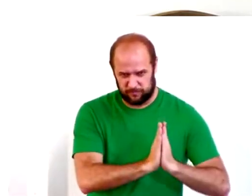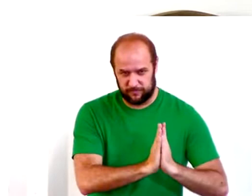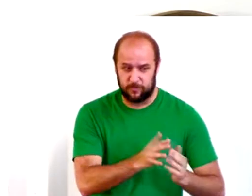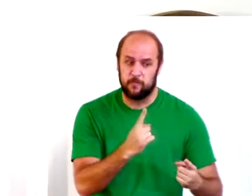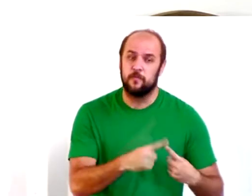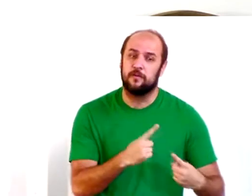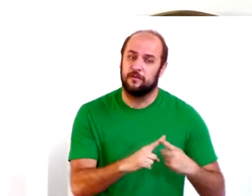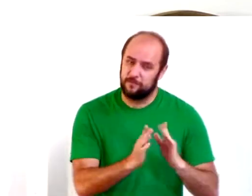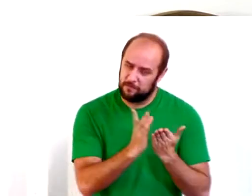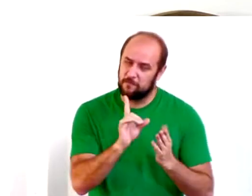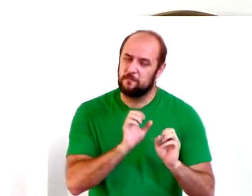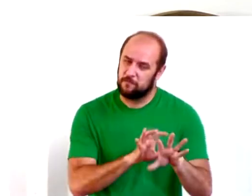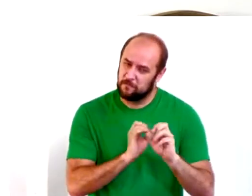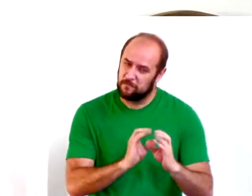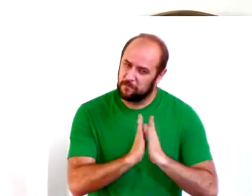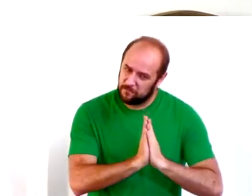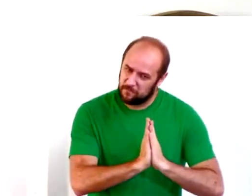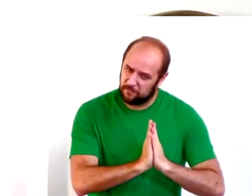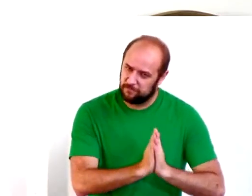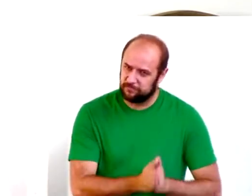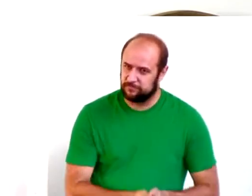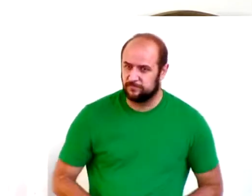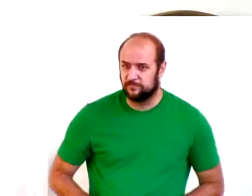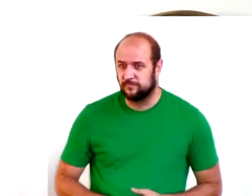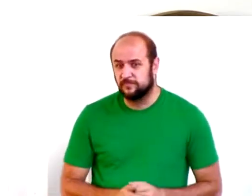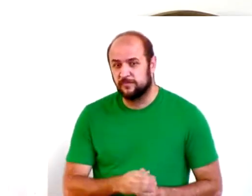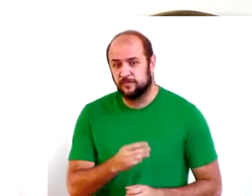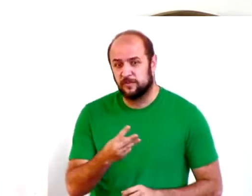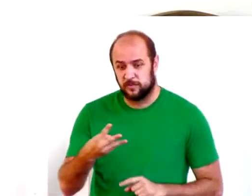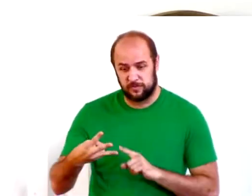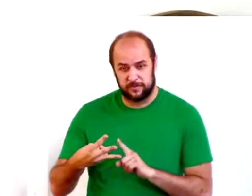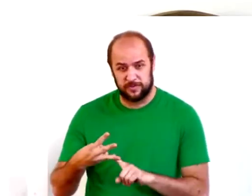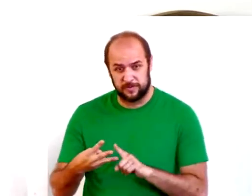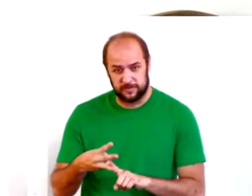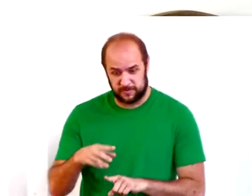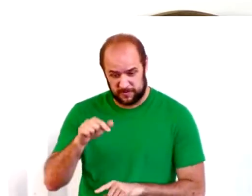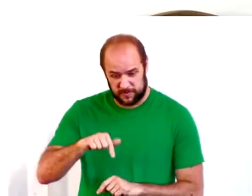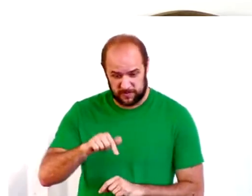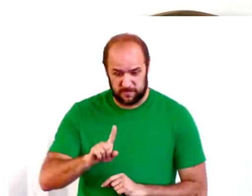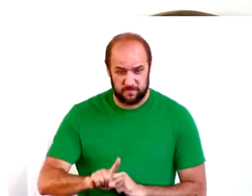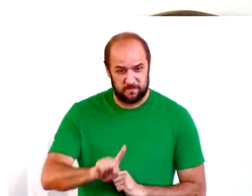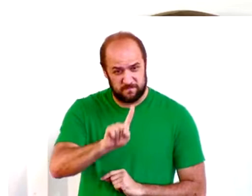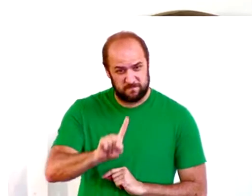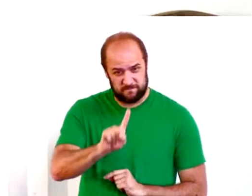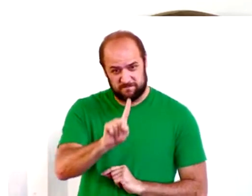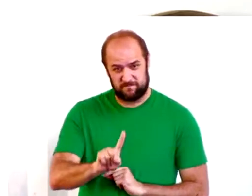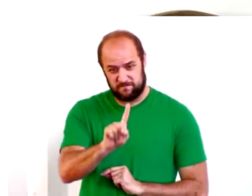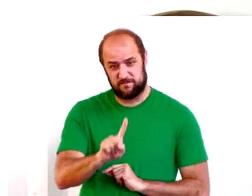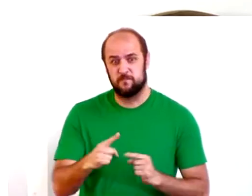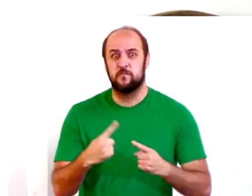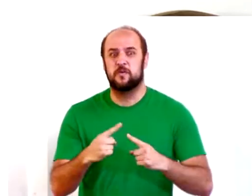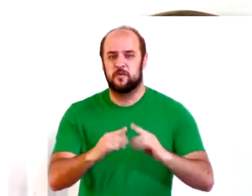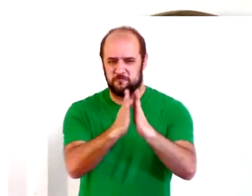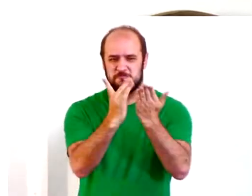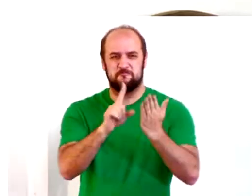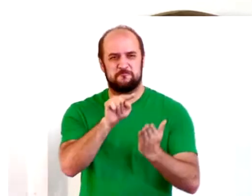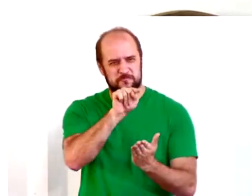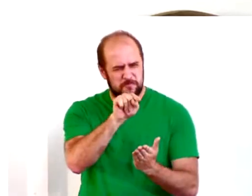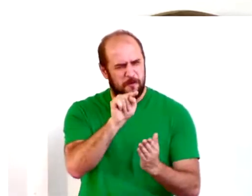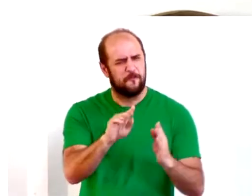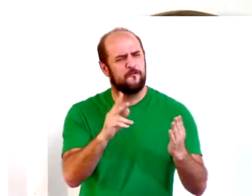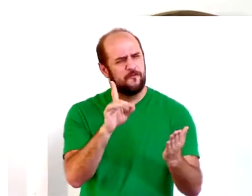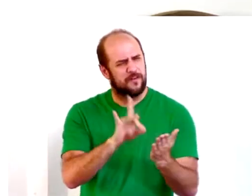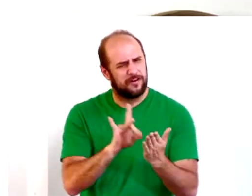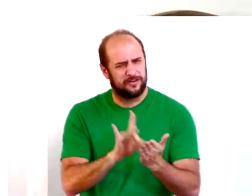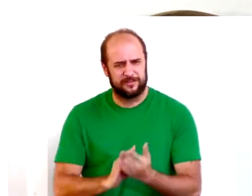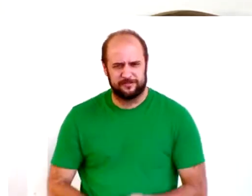Bíblia ensina a orar. Aliás, é o terceiro desenho, ela é a palavra de Deus, ela é a verdade. Será